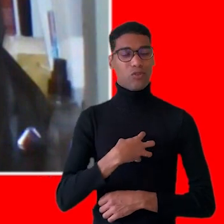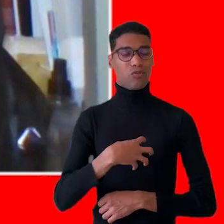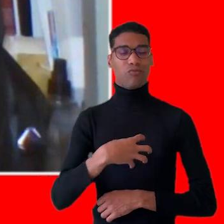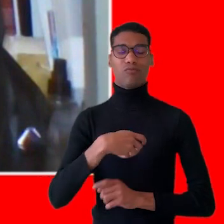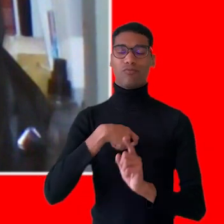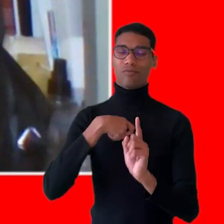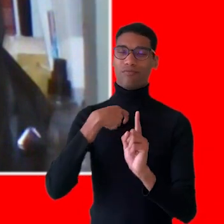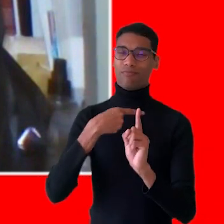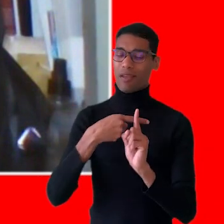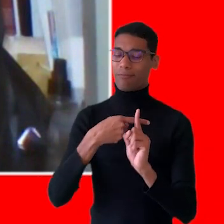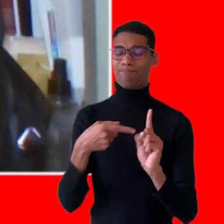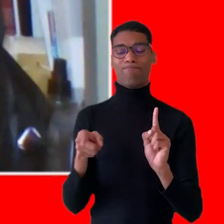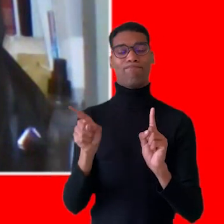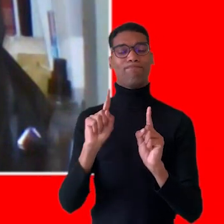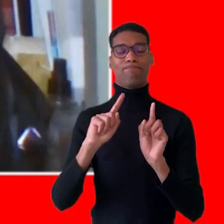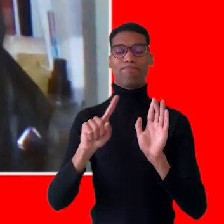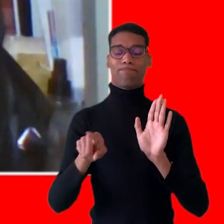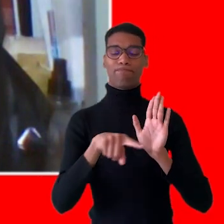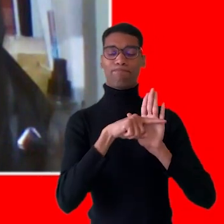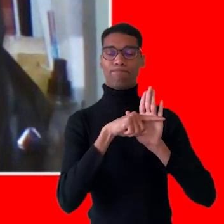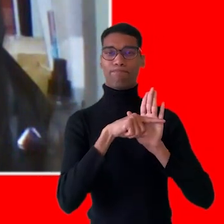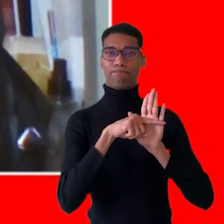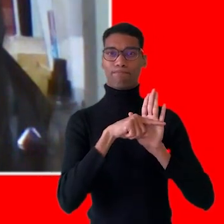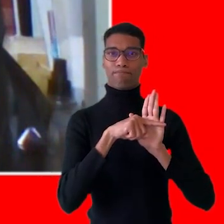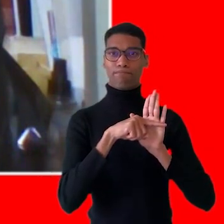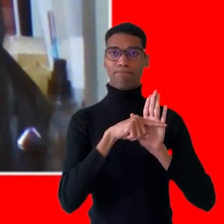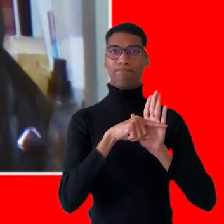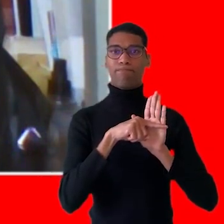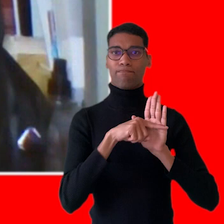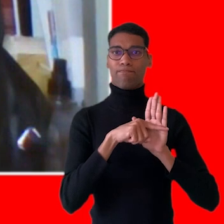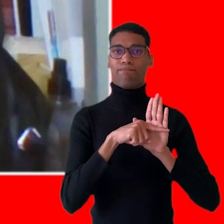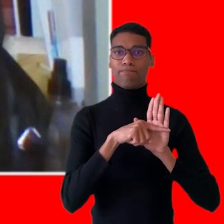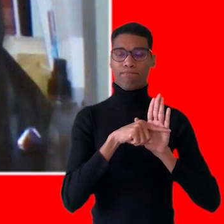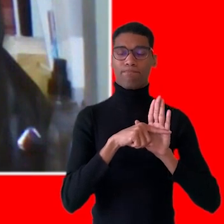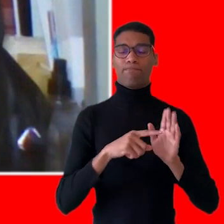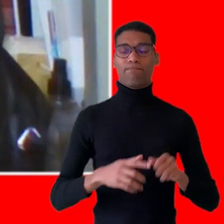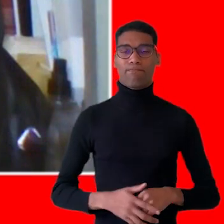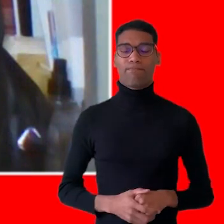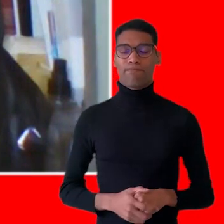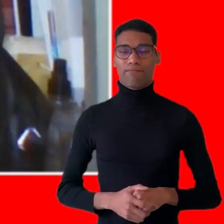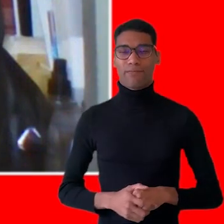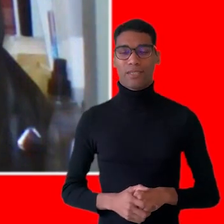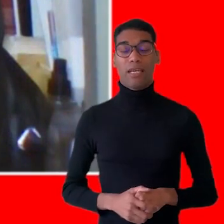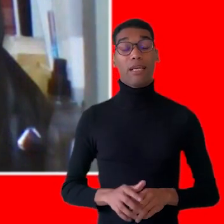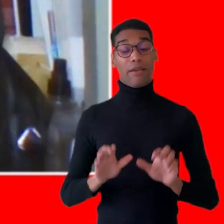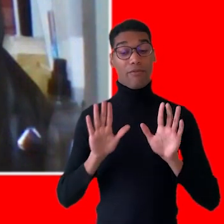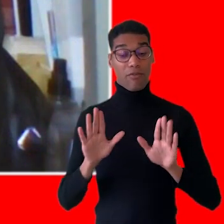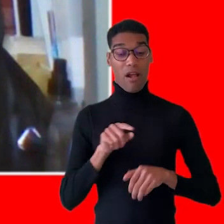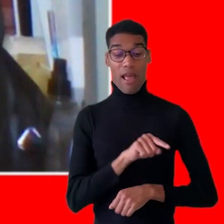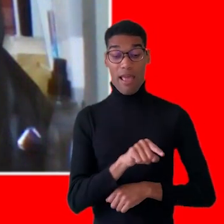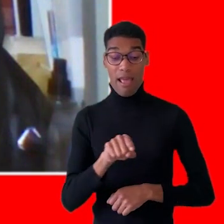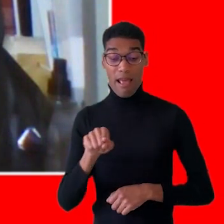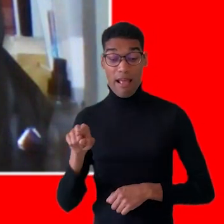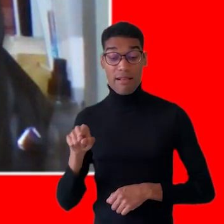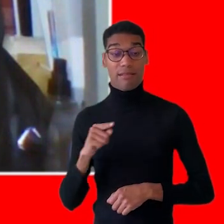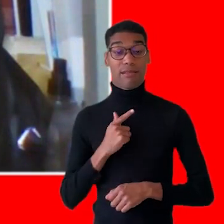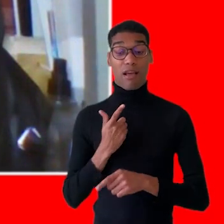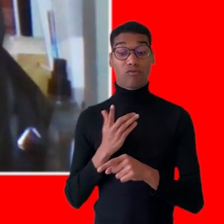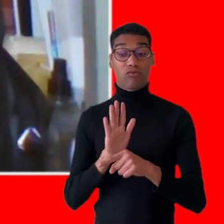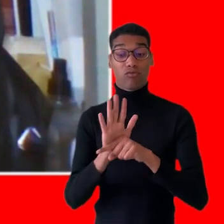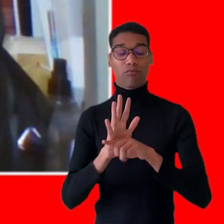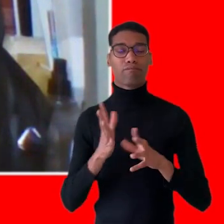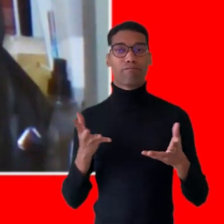profundamente negativa, embora tenham sido esses mesmos que sustentaram